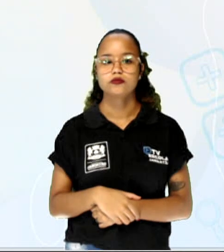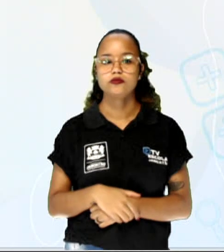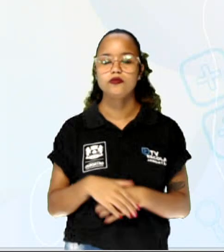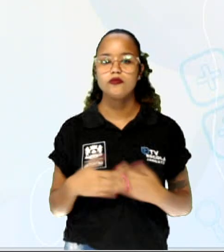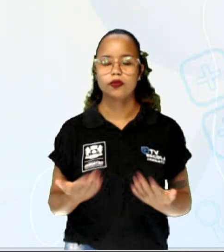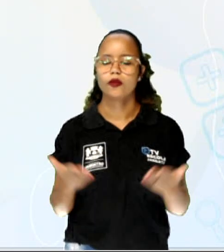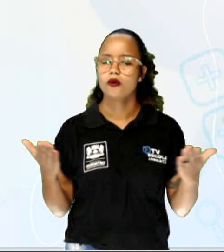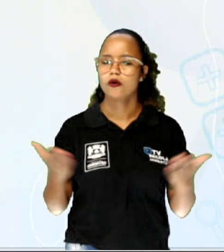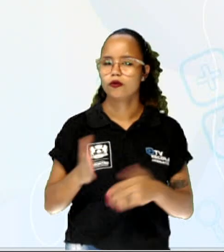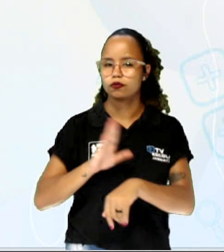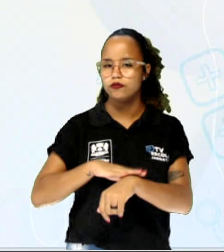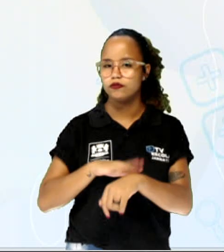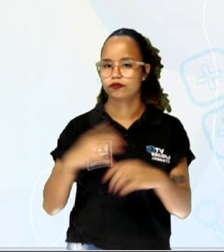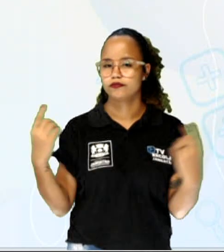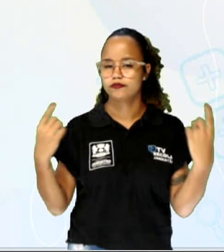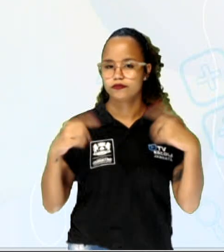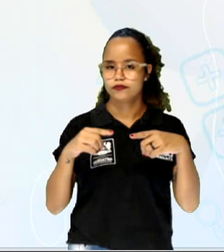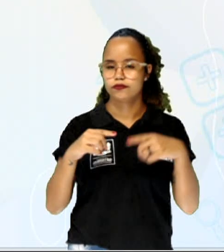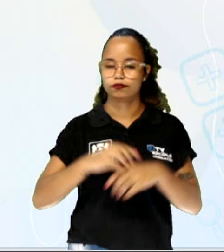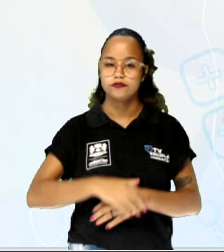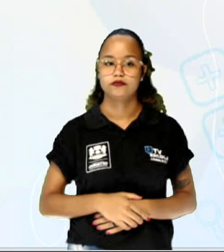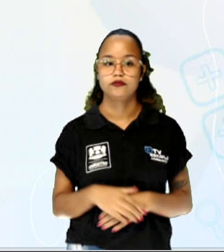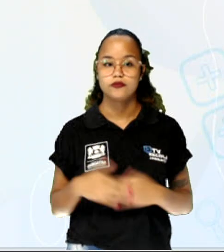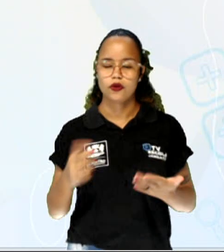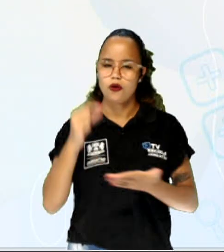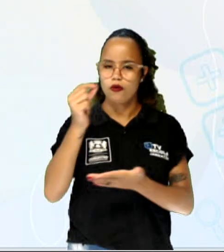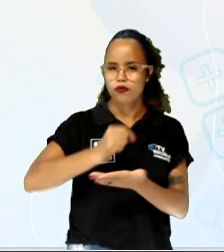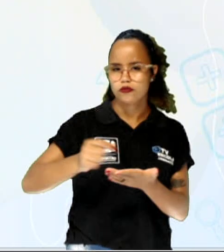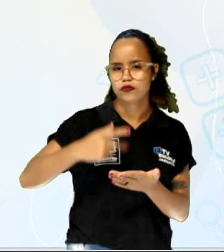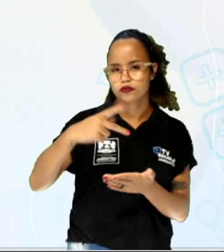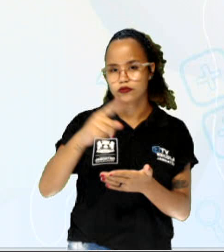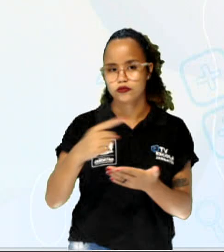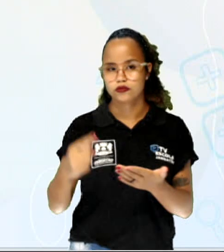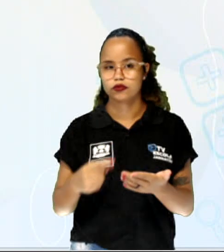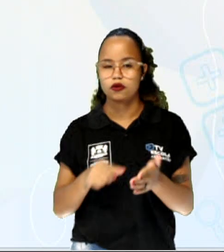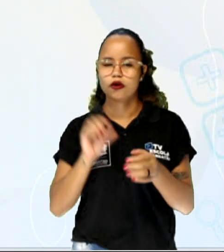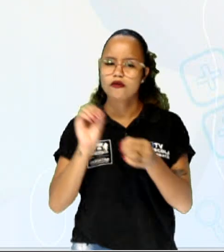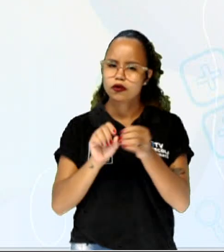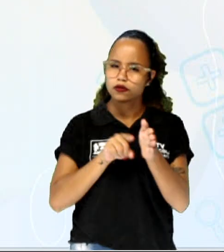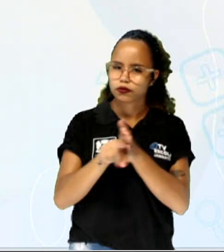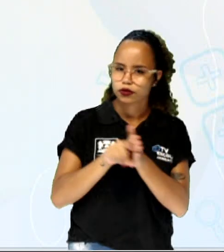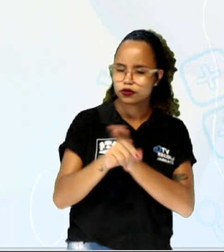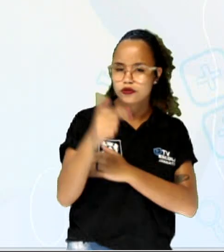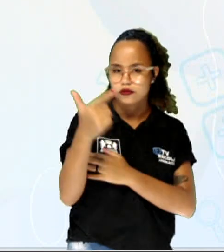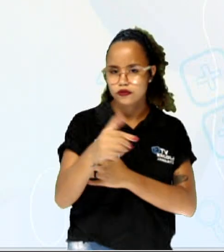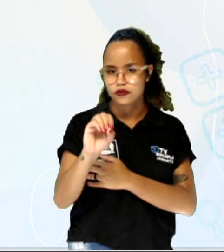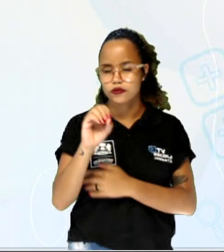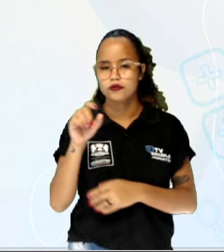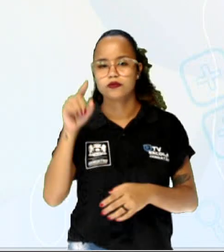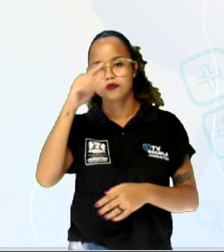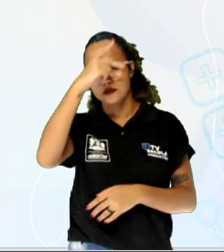está na hora do desafio, né? E o desafio é esse, anota aí no caderno. Faça uma pesquisa com 20 pessoas,